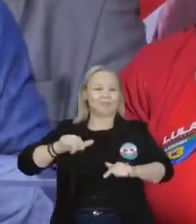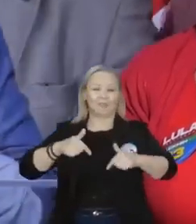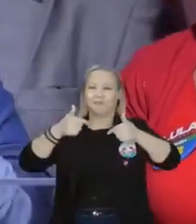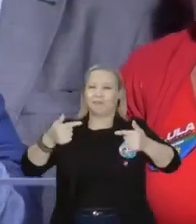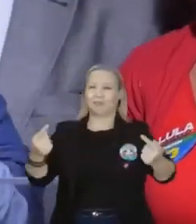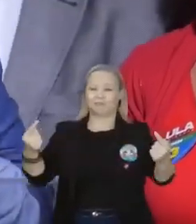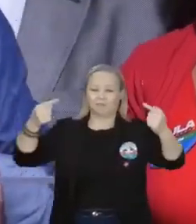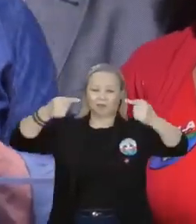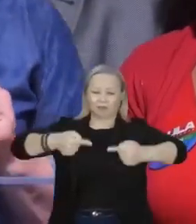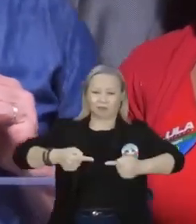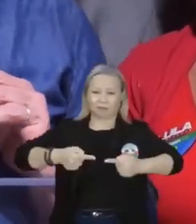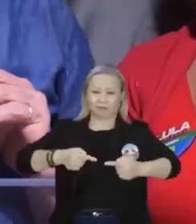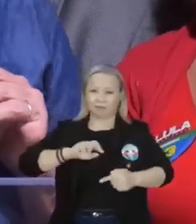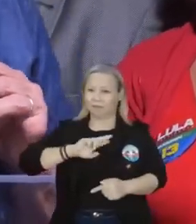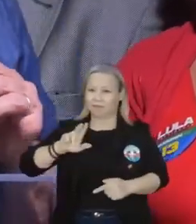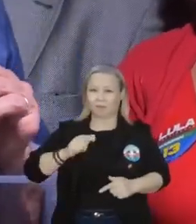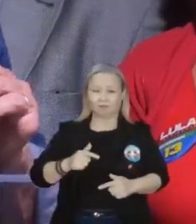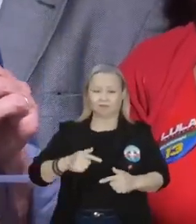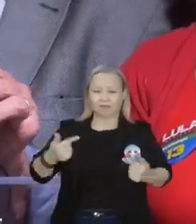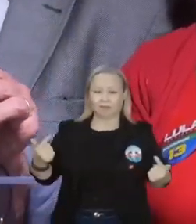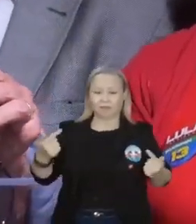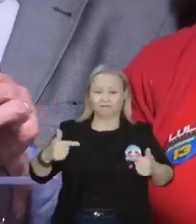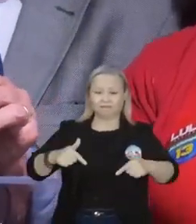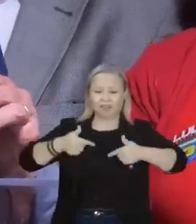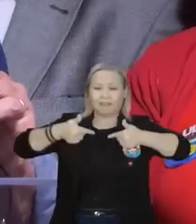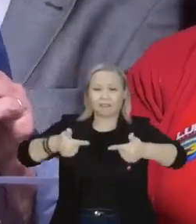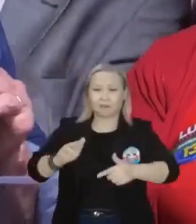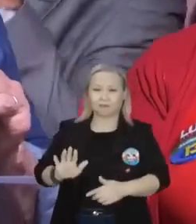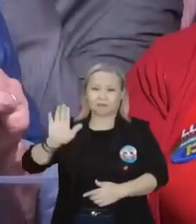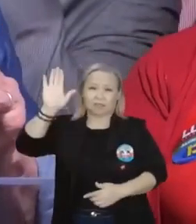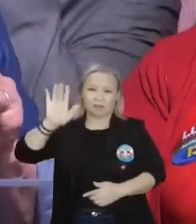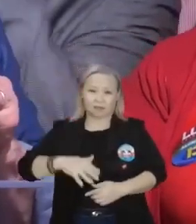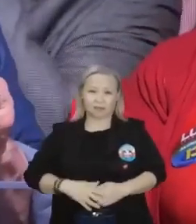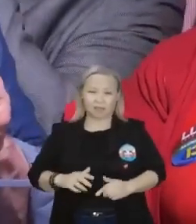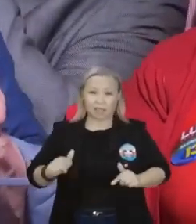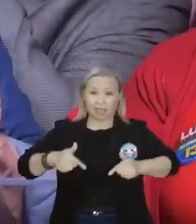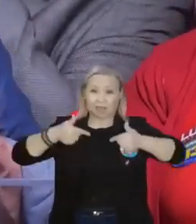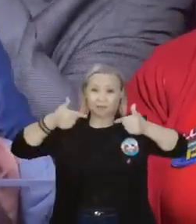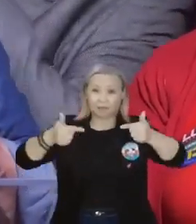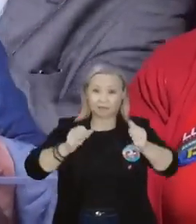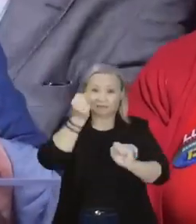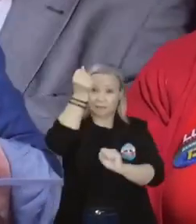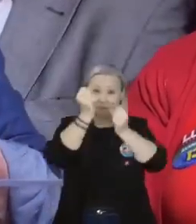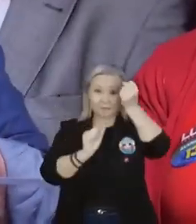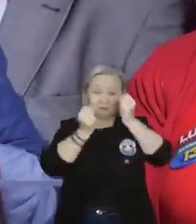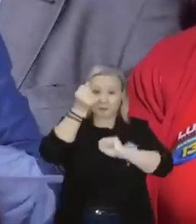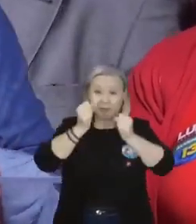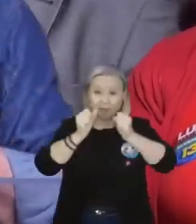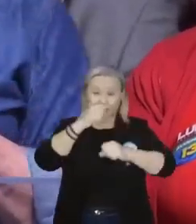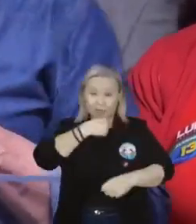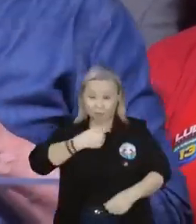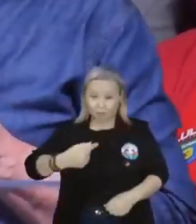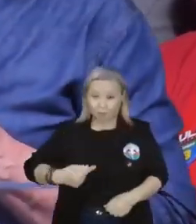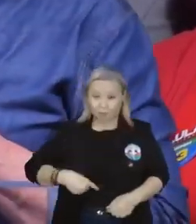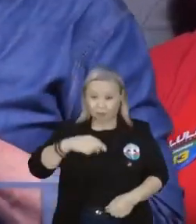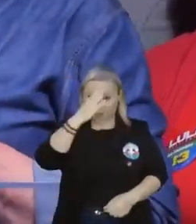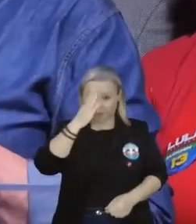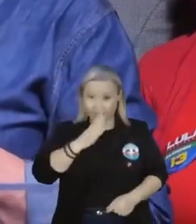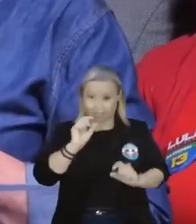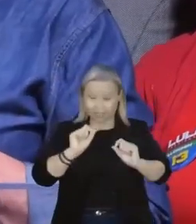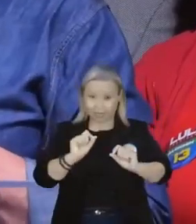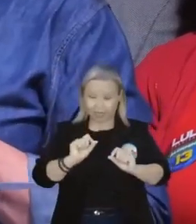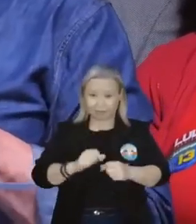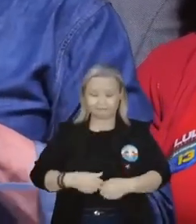um candidato. Nós enfrentamos a máquina do Estado brasileiro colocada a serviço